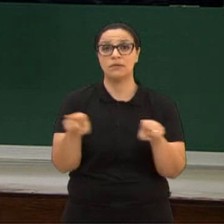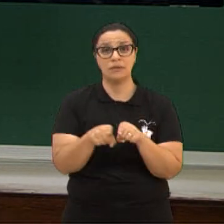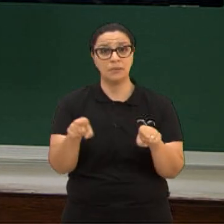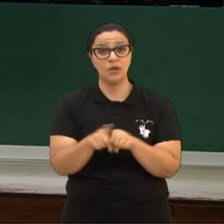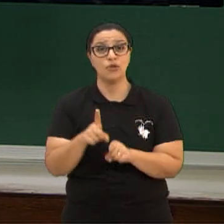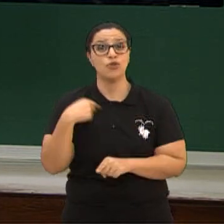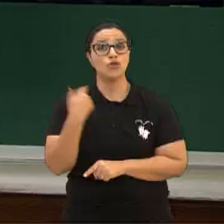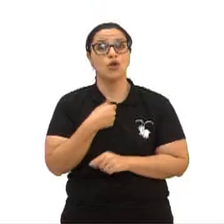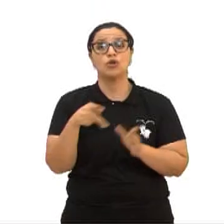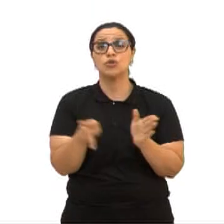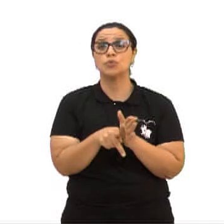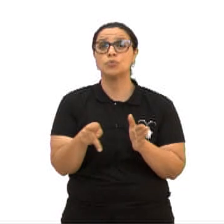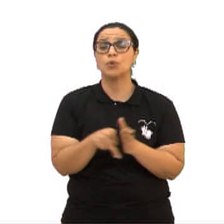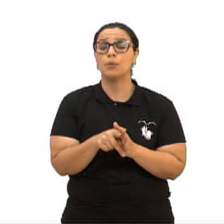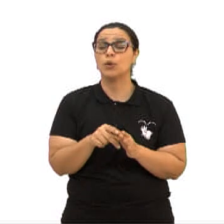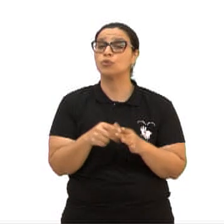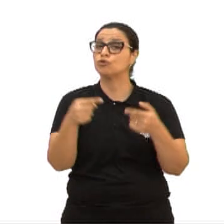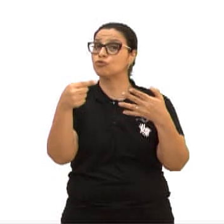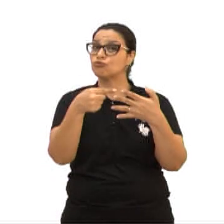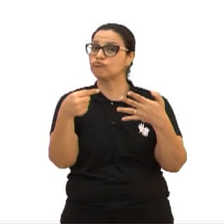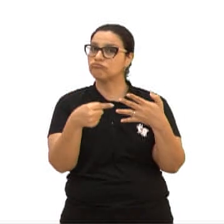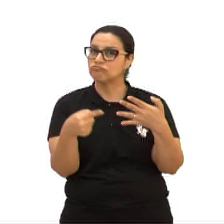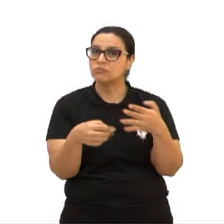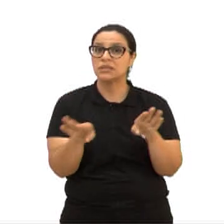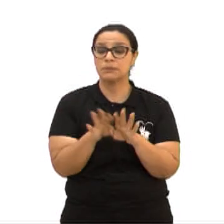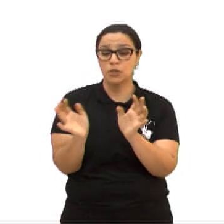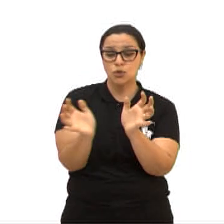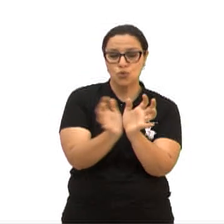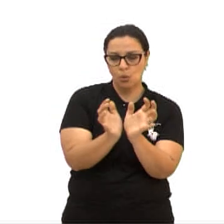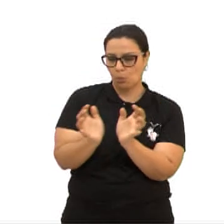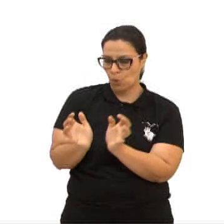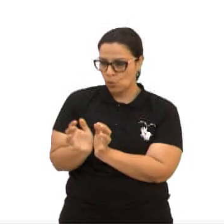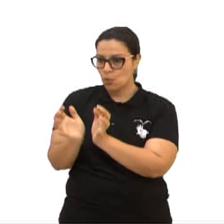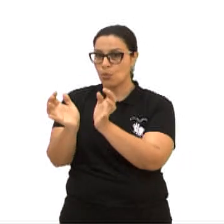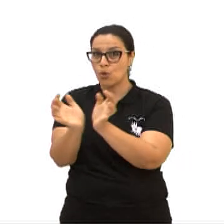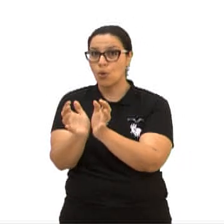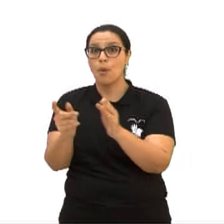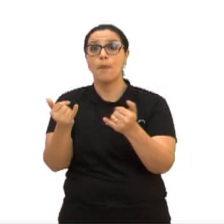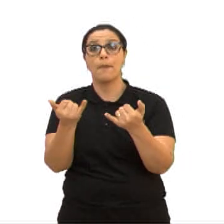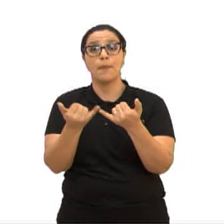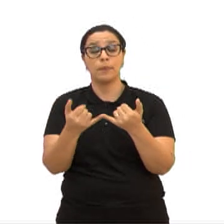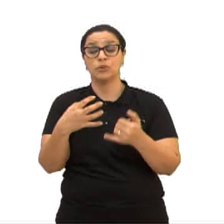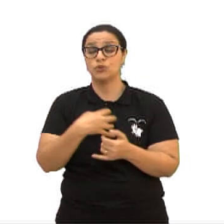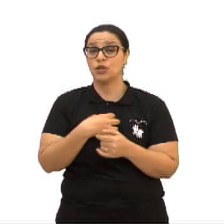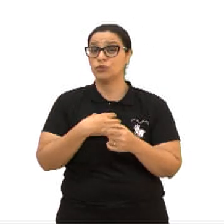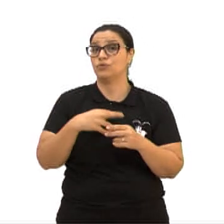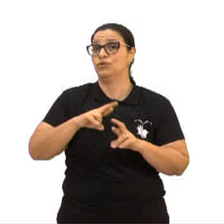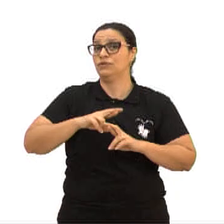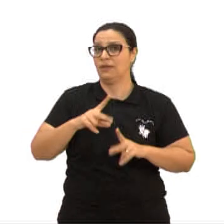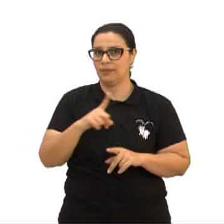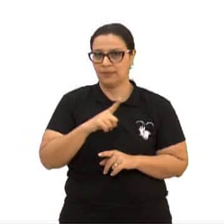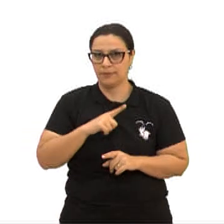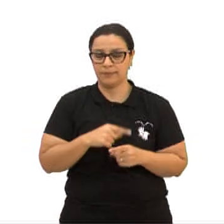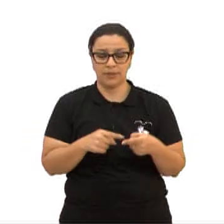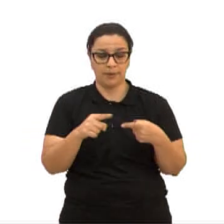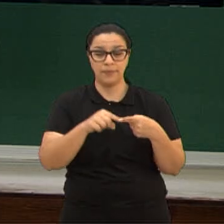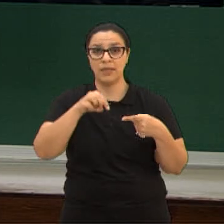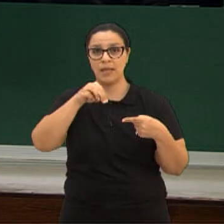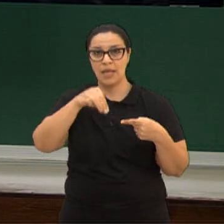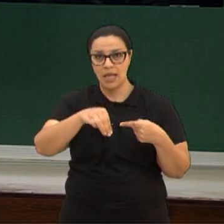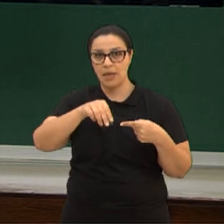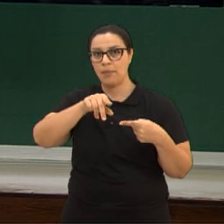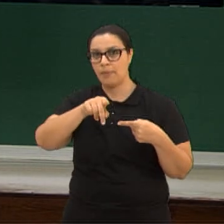nós categorizarmos os estilos e agrupá-los de acordo com similaridades. Então, nós temos a MPB,